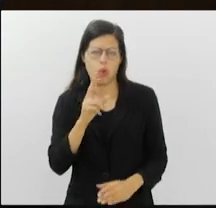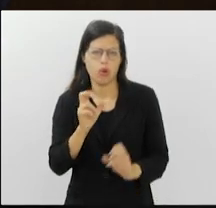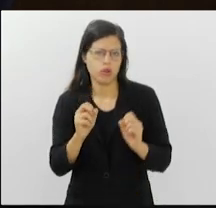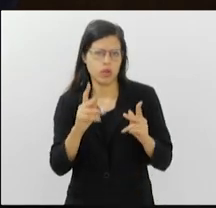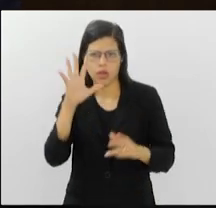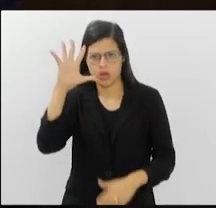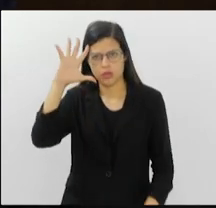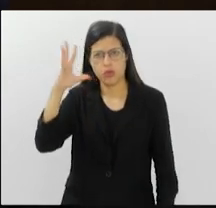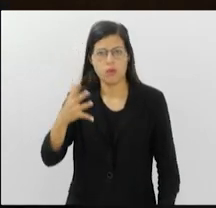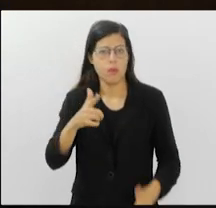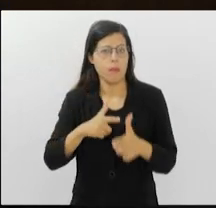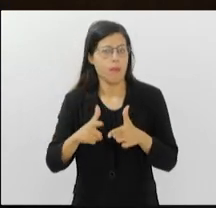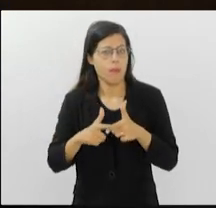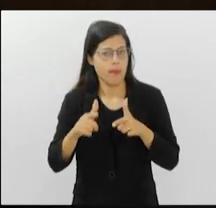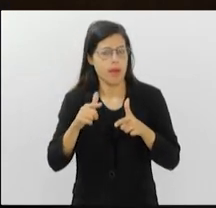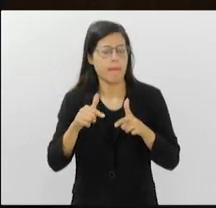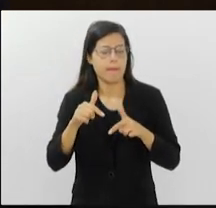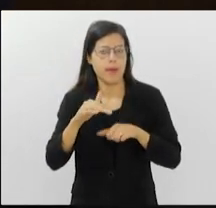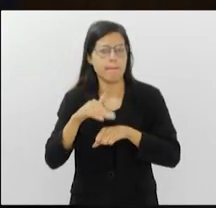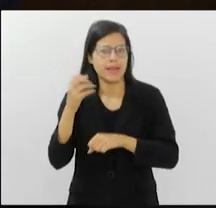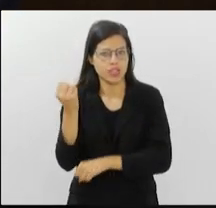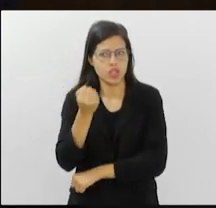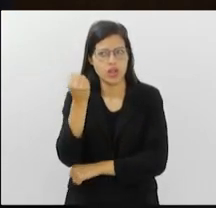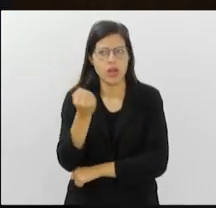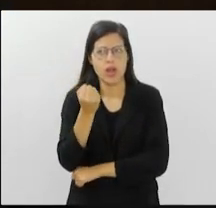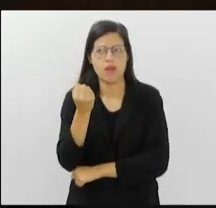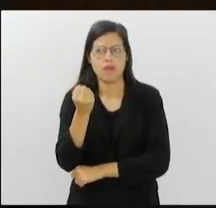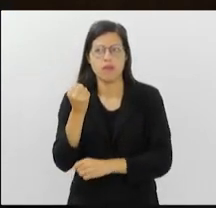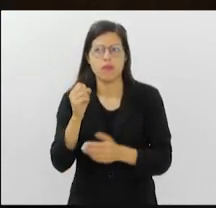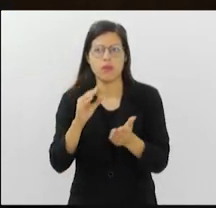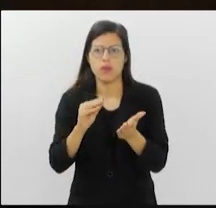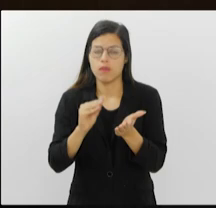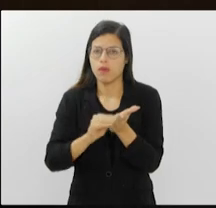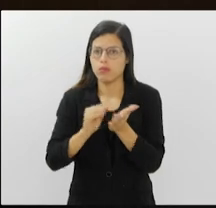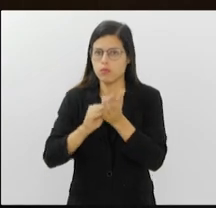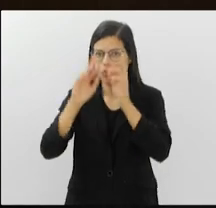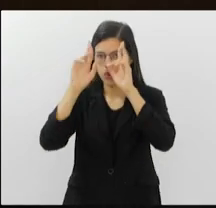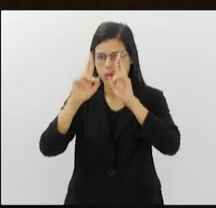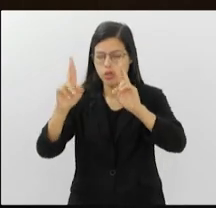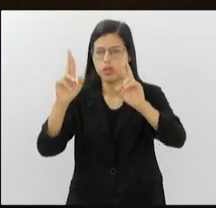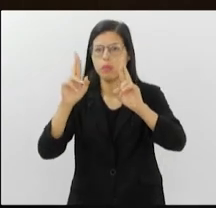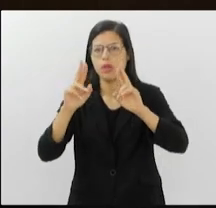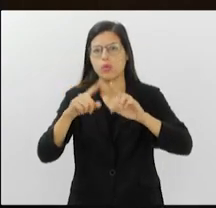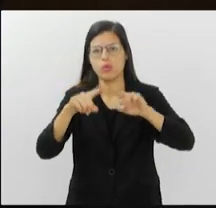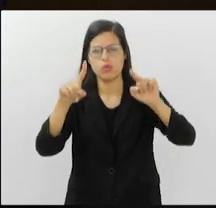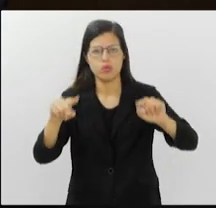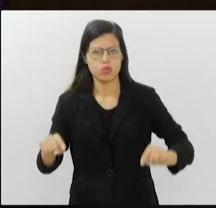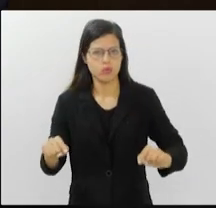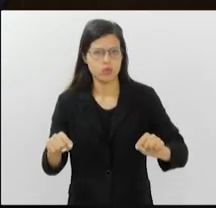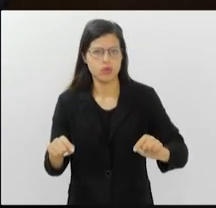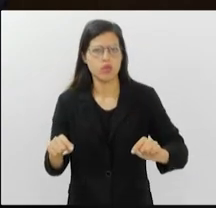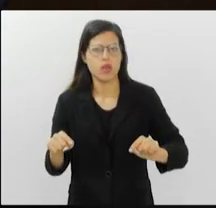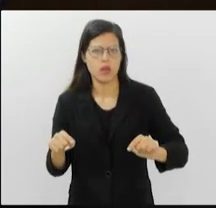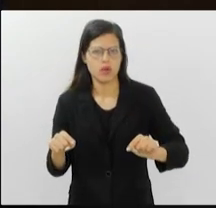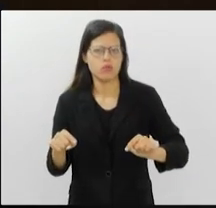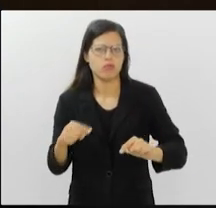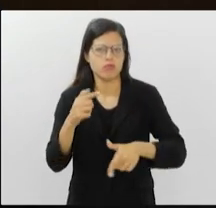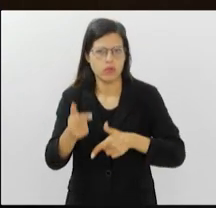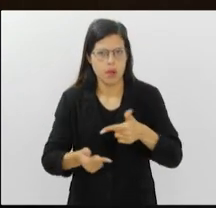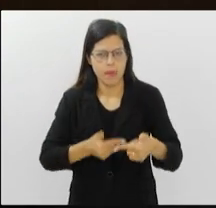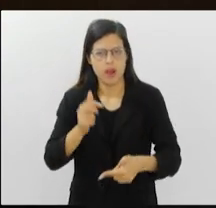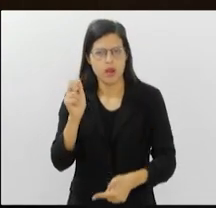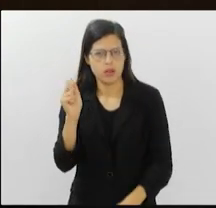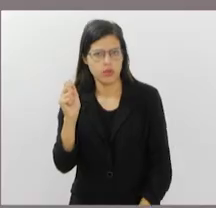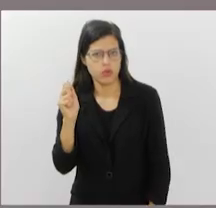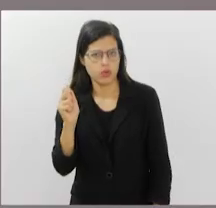mais profundo que isso. E, ao meu ver, houve falta de respeito das duas corporações, não só com os servidores, com os ativos e pensionistas, mas,